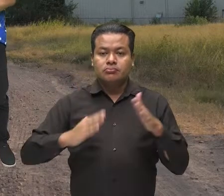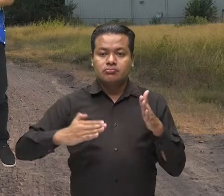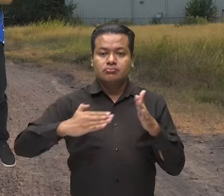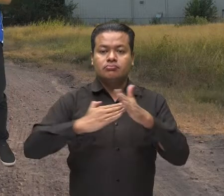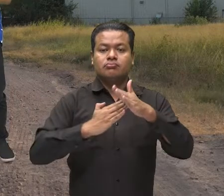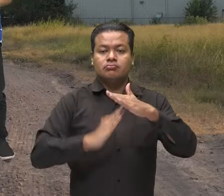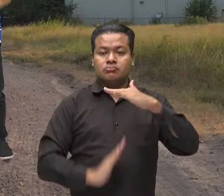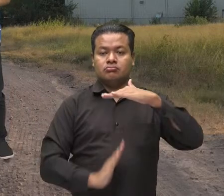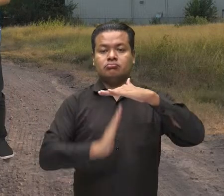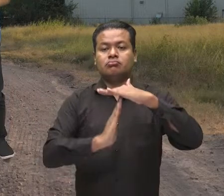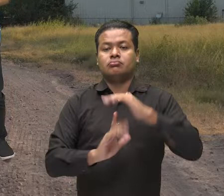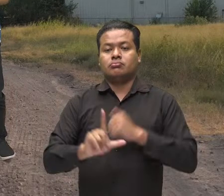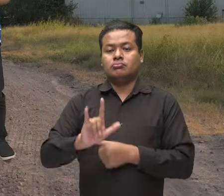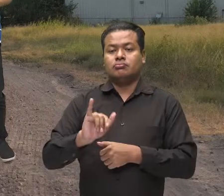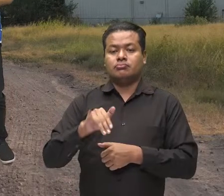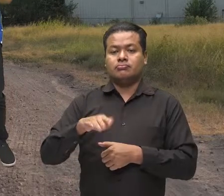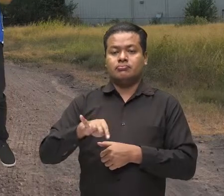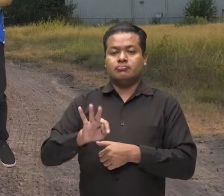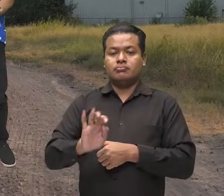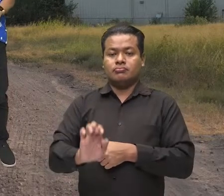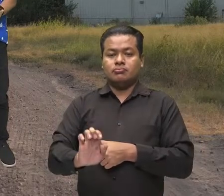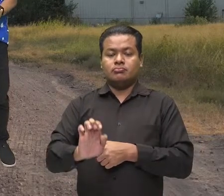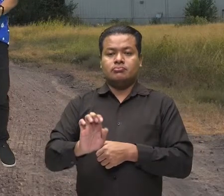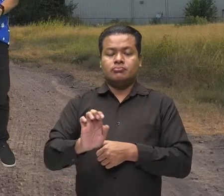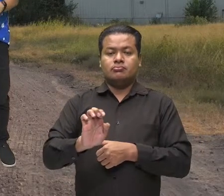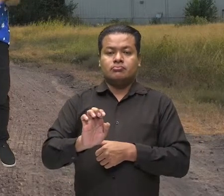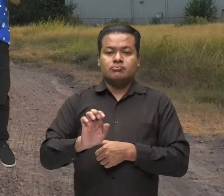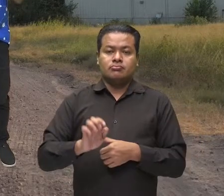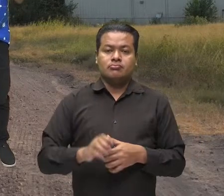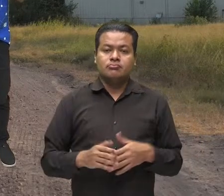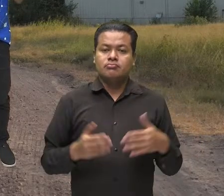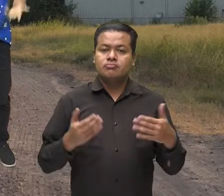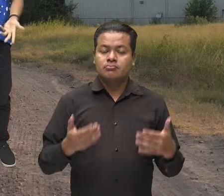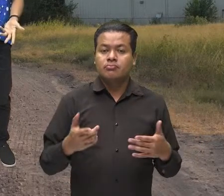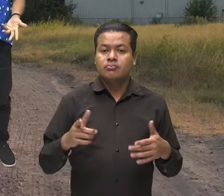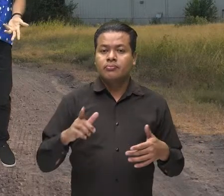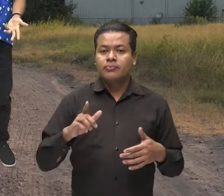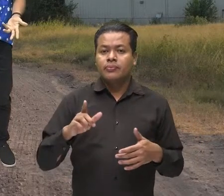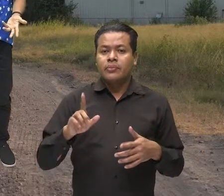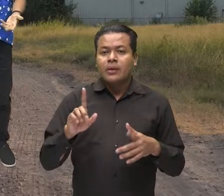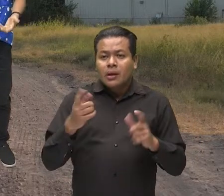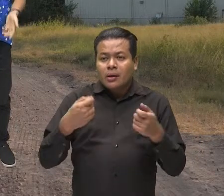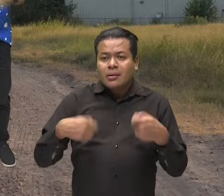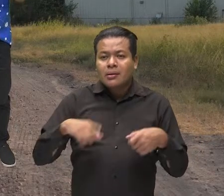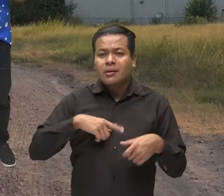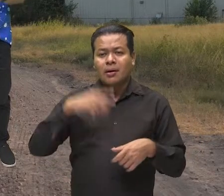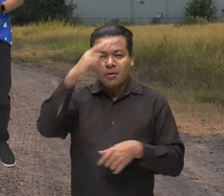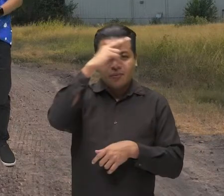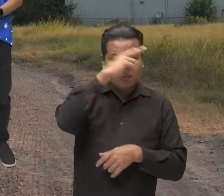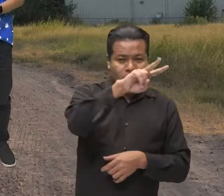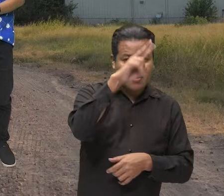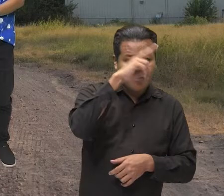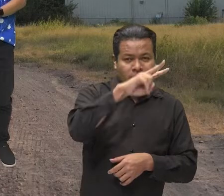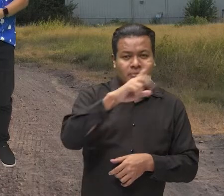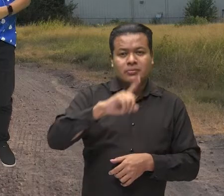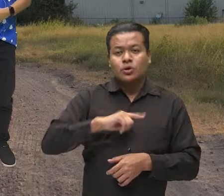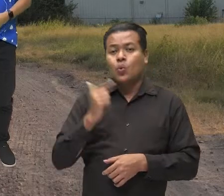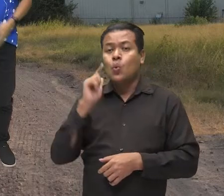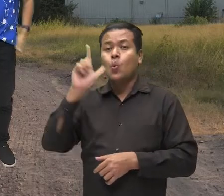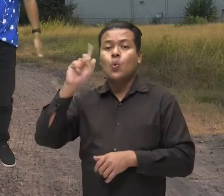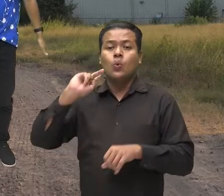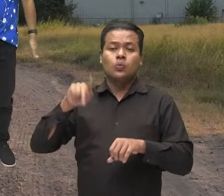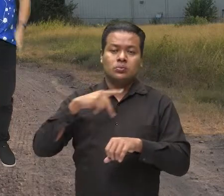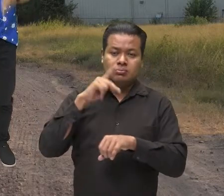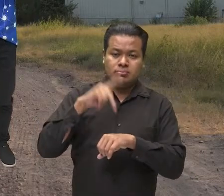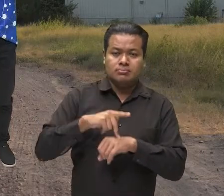da quantidade de pessoas que vêm do México para os Estados Unidos. Inclusive, não necessariamente mexicanos, né? Muitas pessoas que vêm de outras